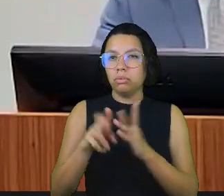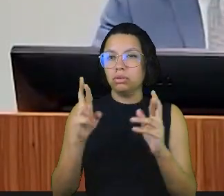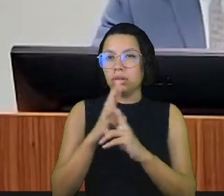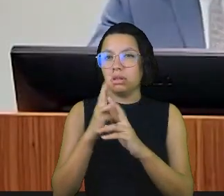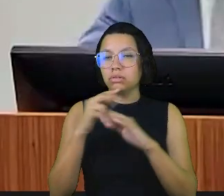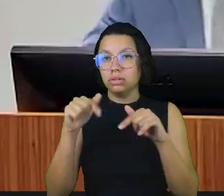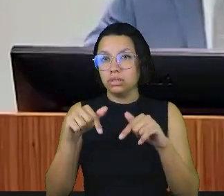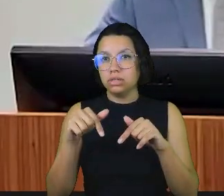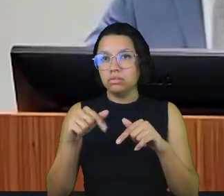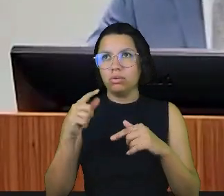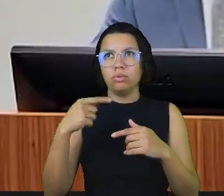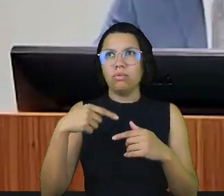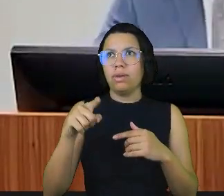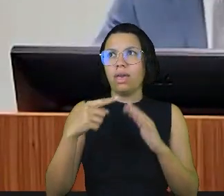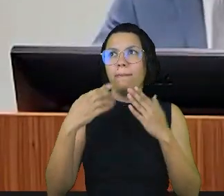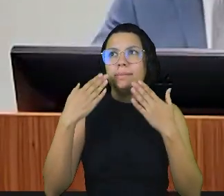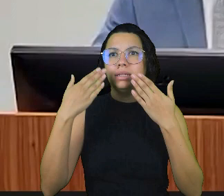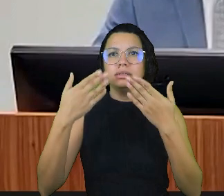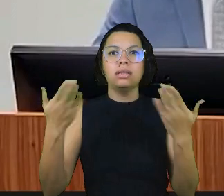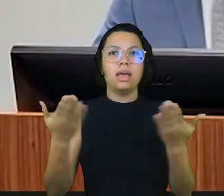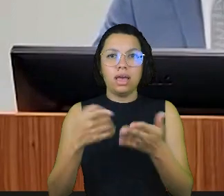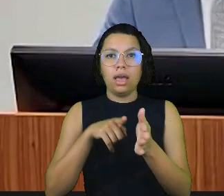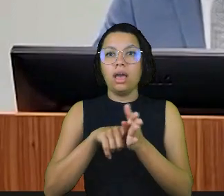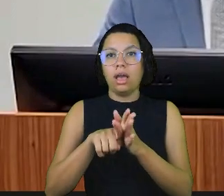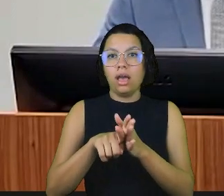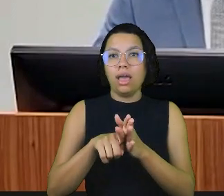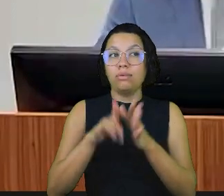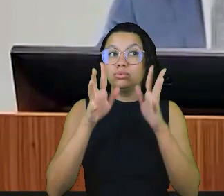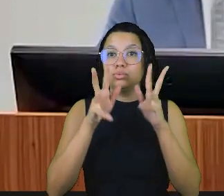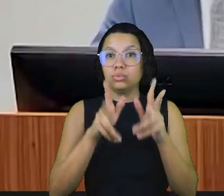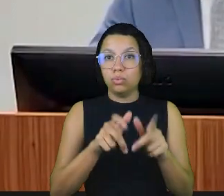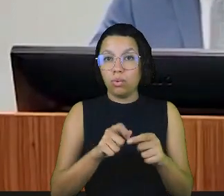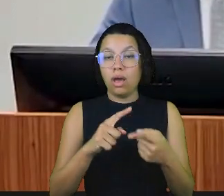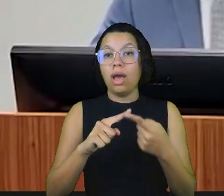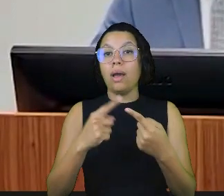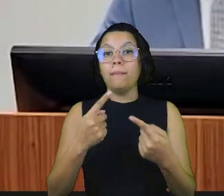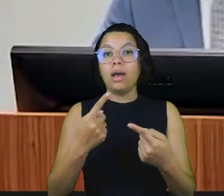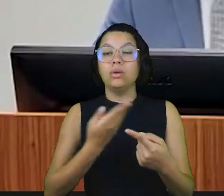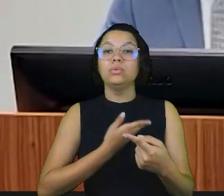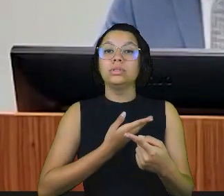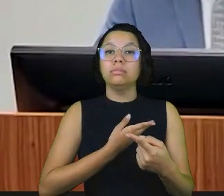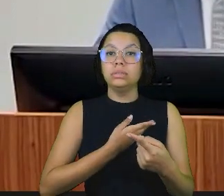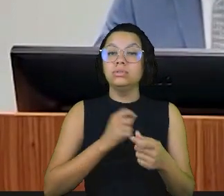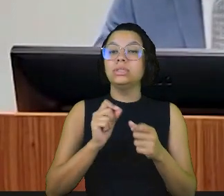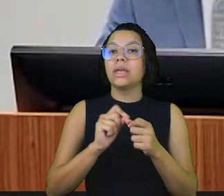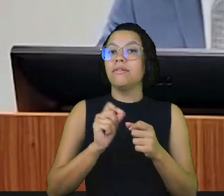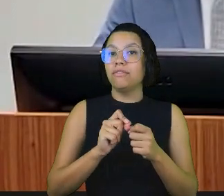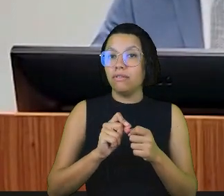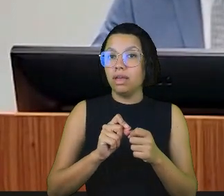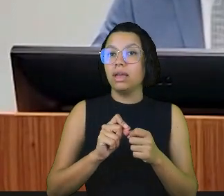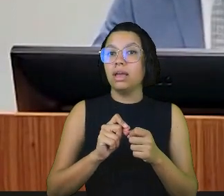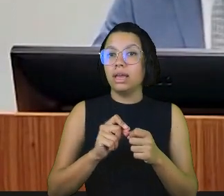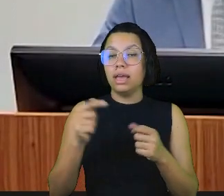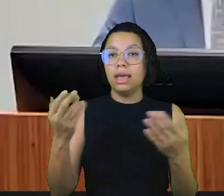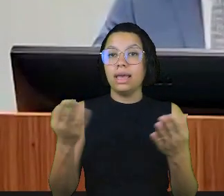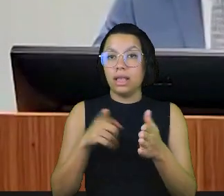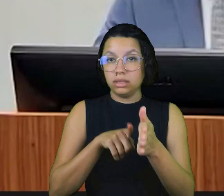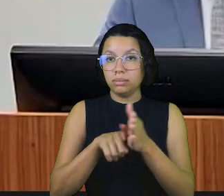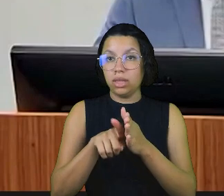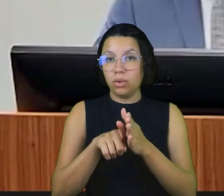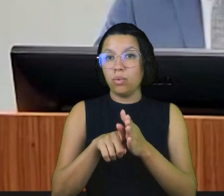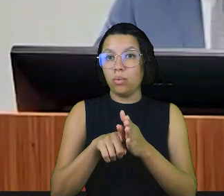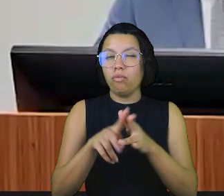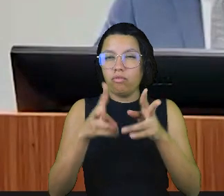aqui apresentar essas perguntas literalmente, mas os amigos que as formularam seguramente vão